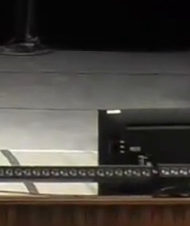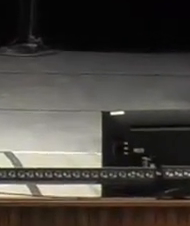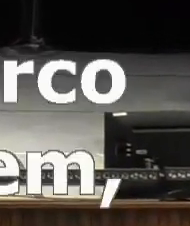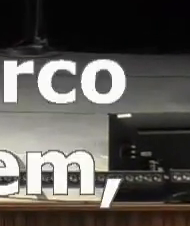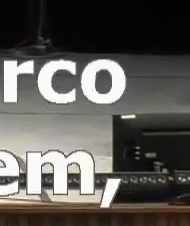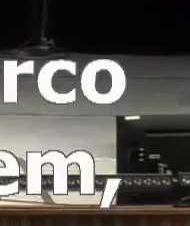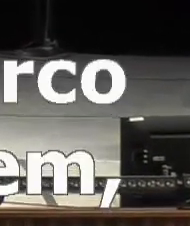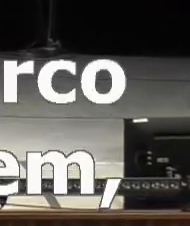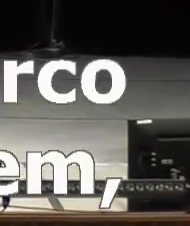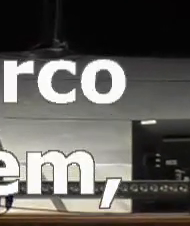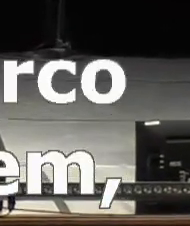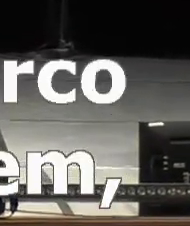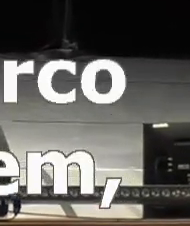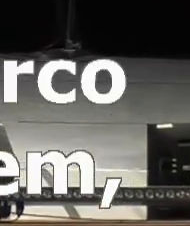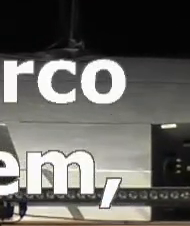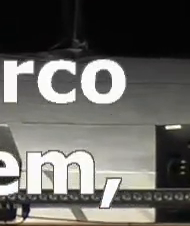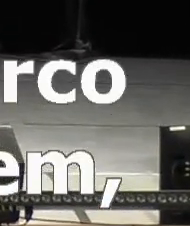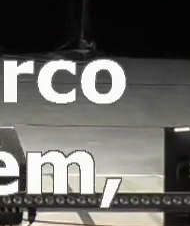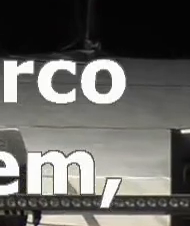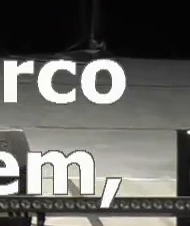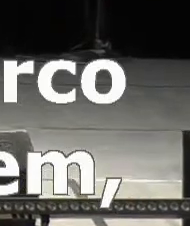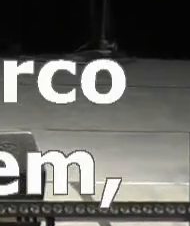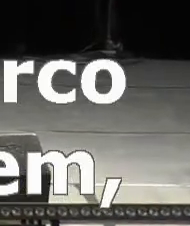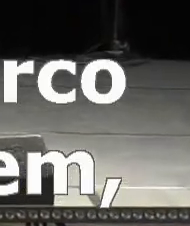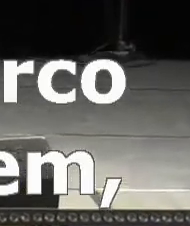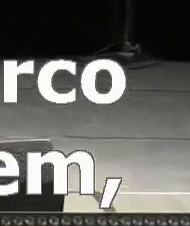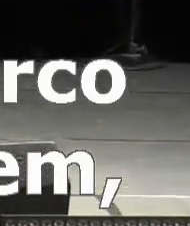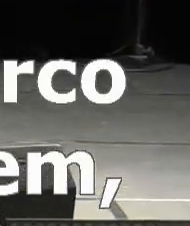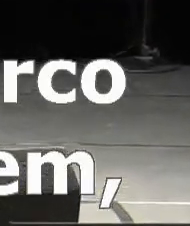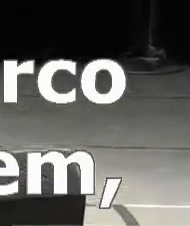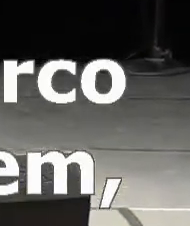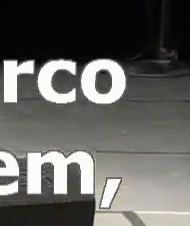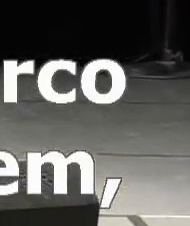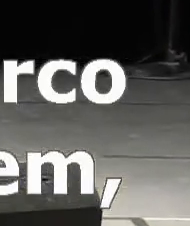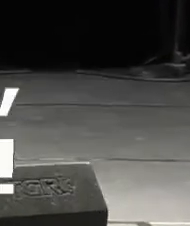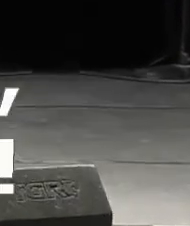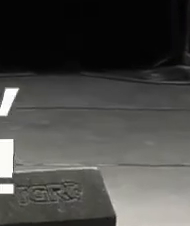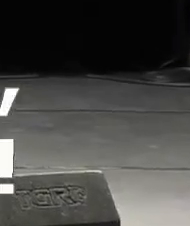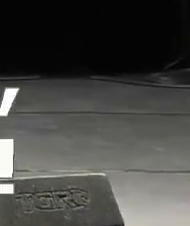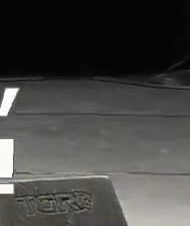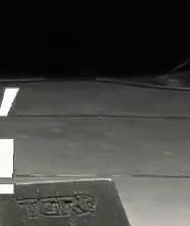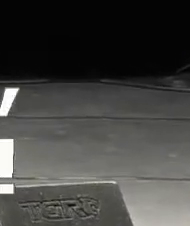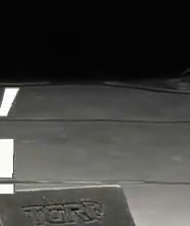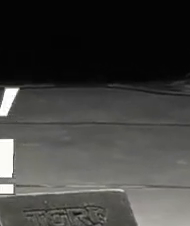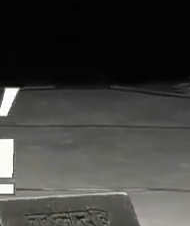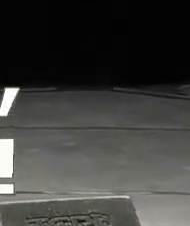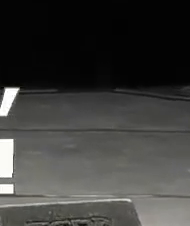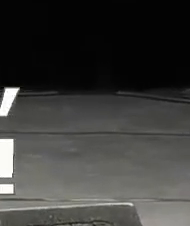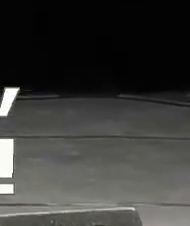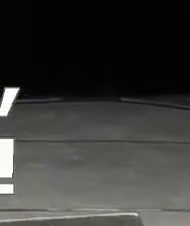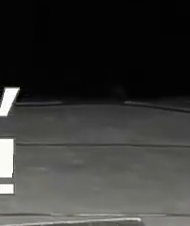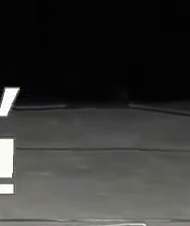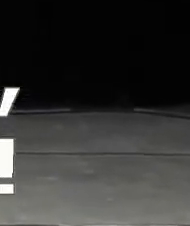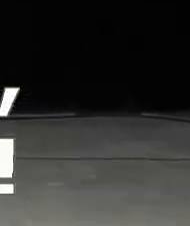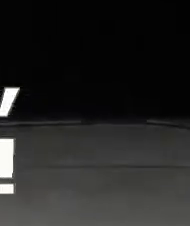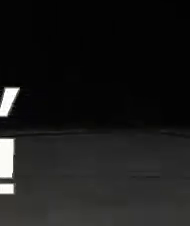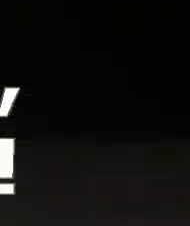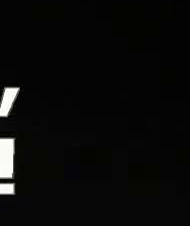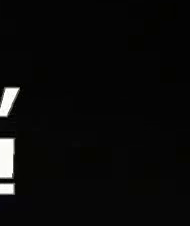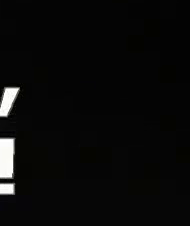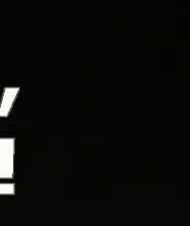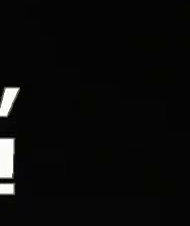com Cristo no barco tudo vai muito bem, vai muito bem,